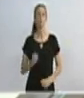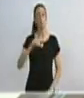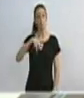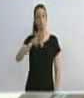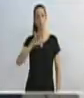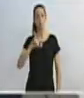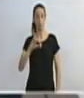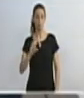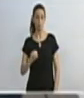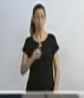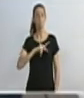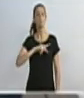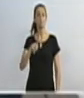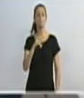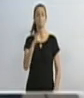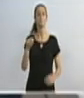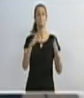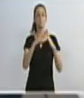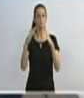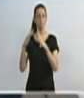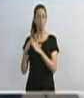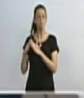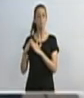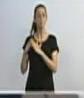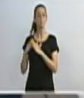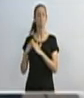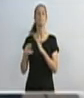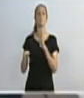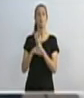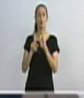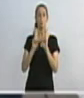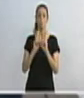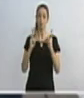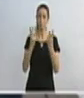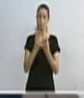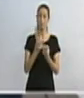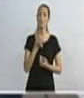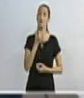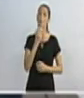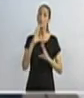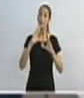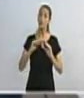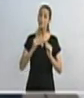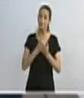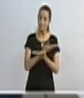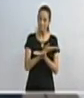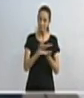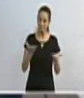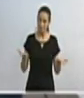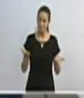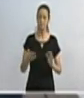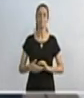Maurício Menegaso, presidente da Associação de Moradores da Governador Jorge Lacerda. Uma boa noite a todos.